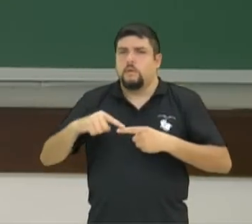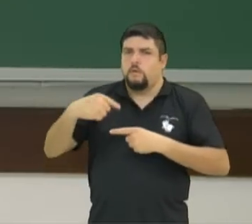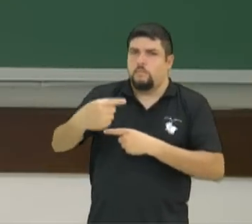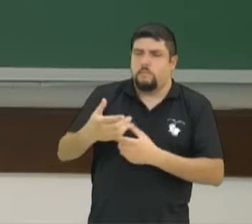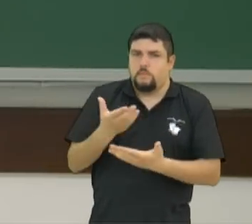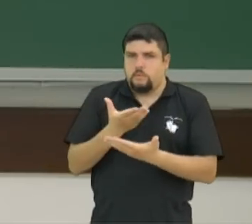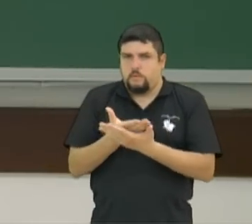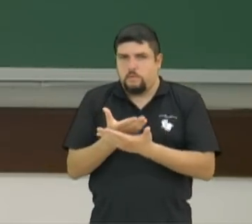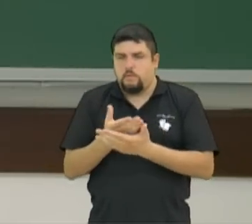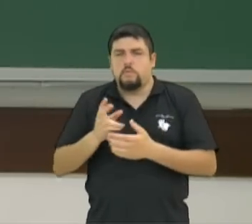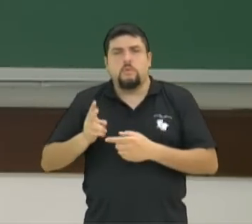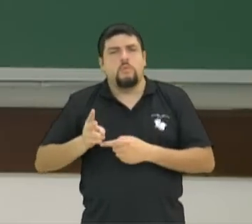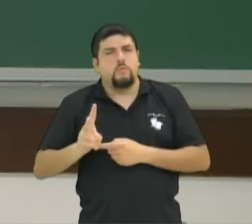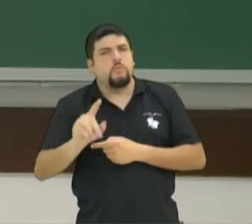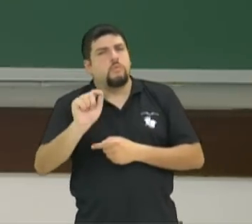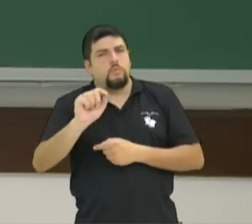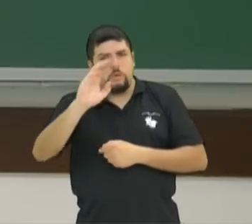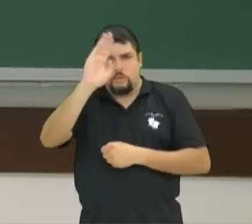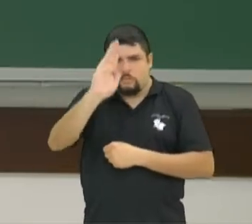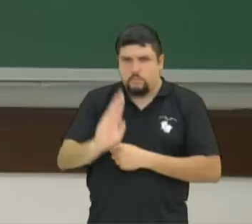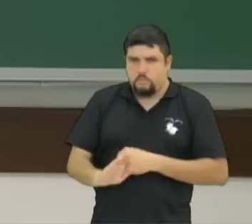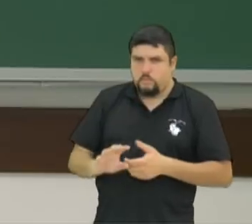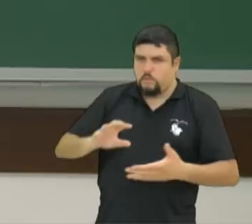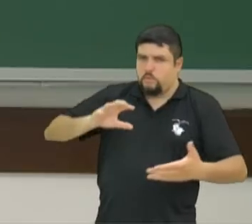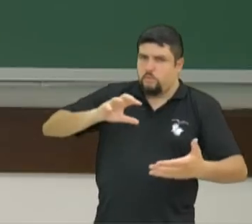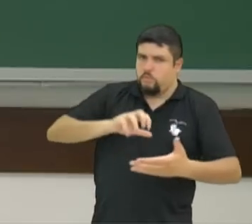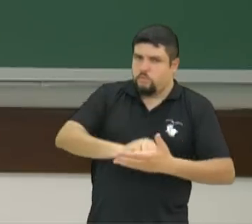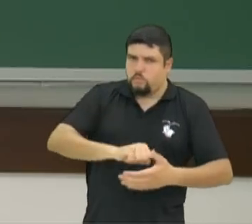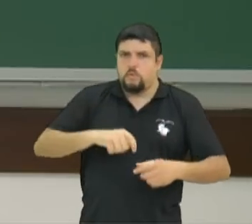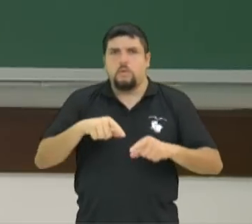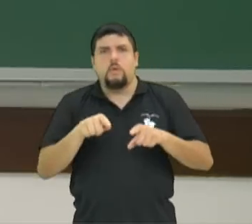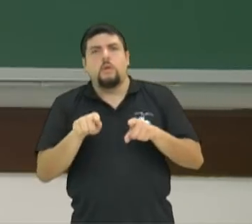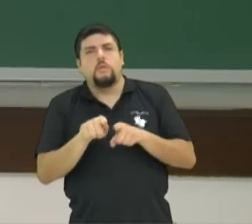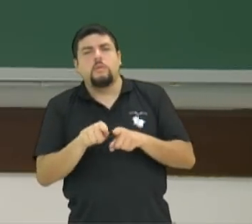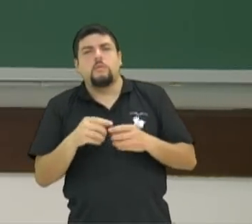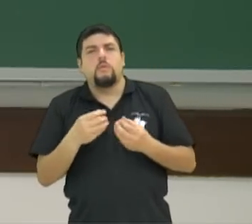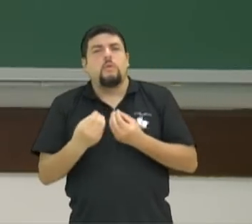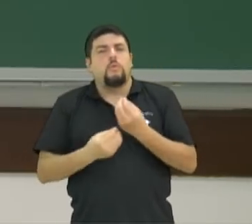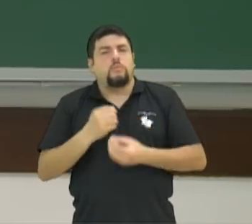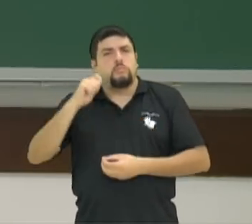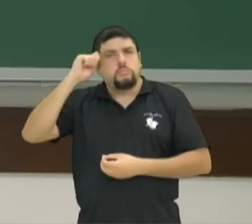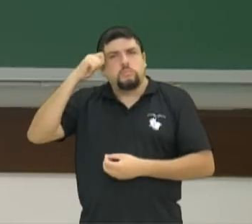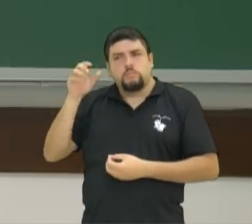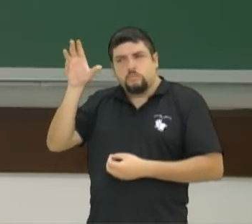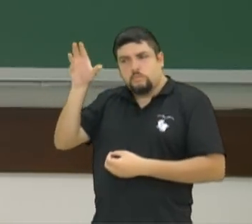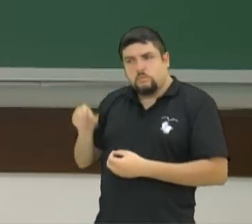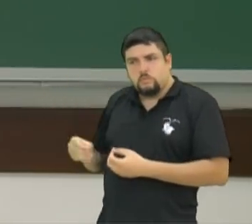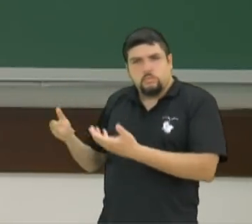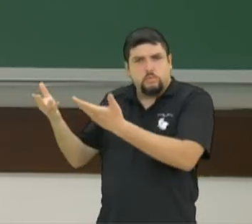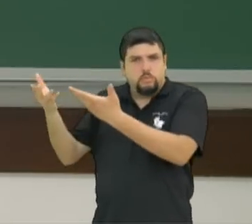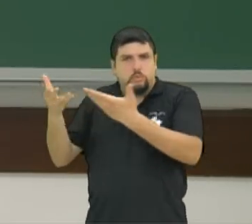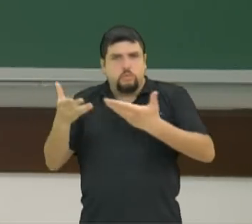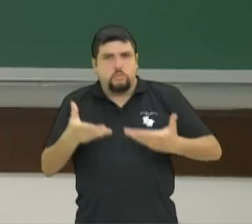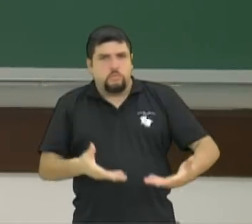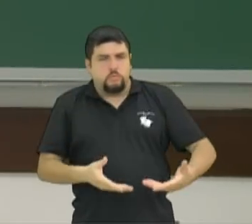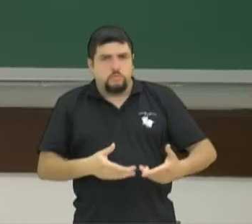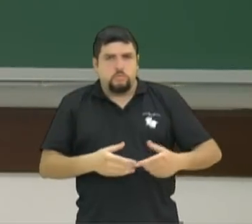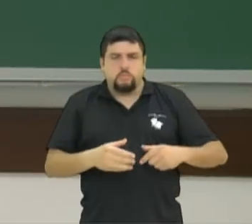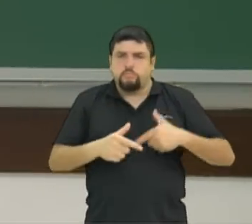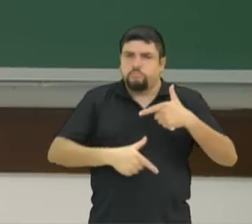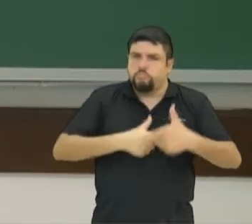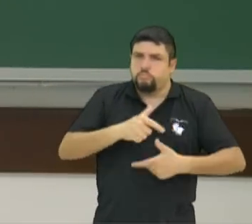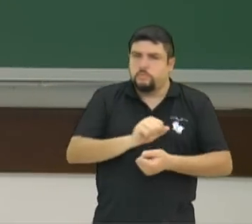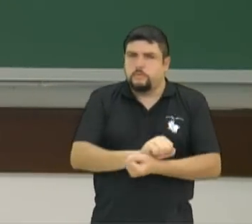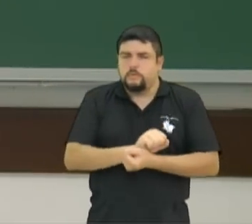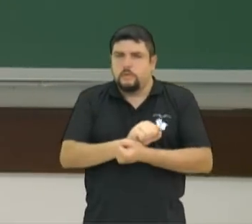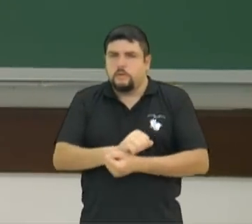gente continua com o Brasil Colônia, a gente vai falar mais um pouco dessa questão dos africanos que foram trazidos para o trabalho escravo aqui no Brasil.